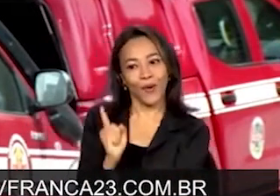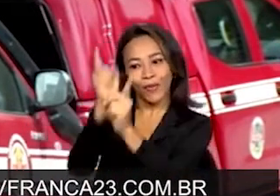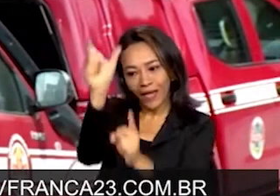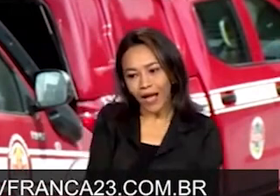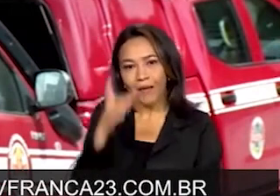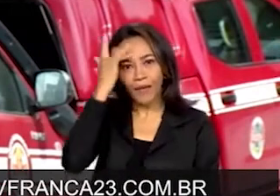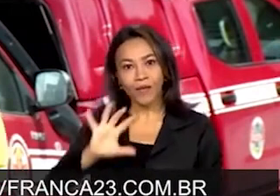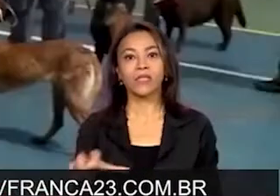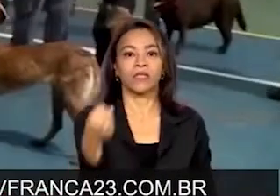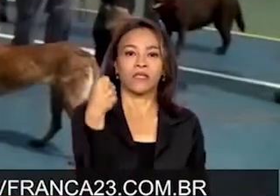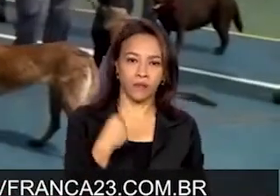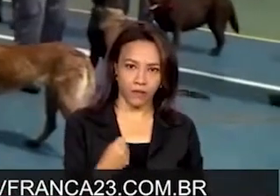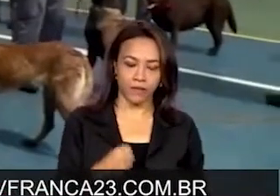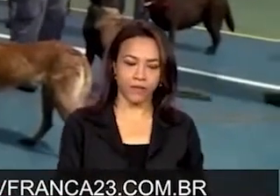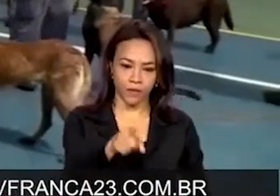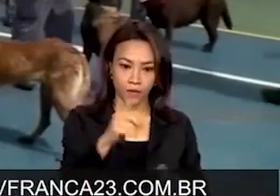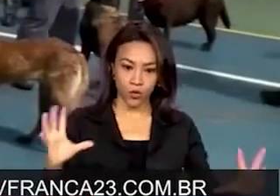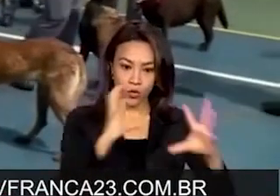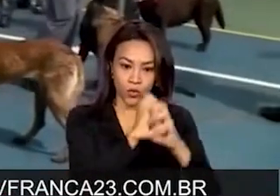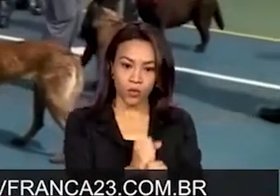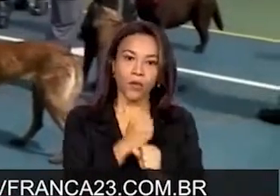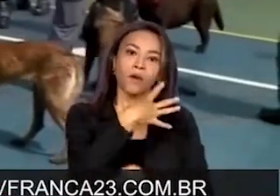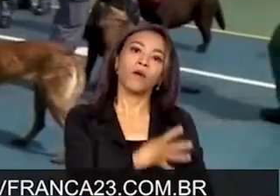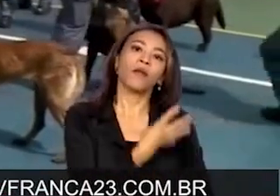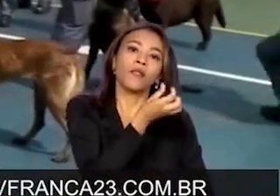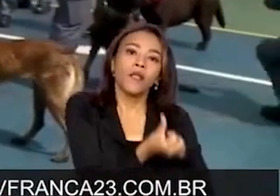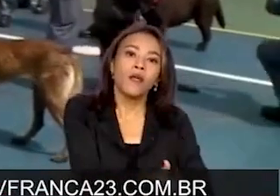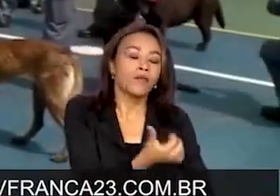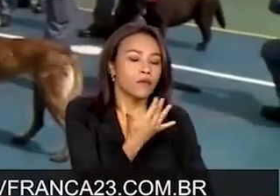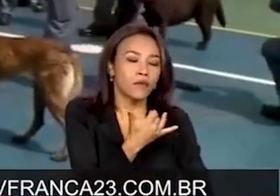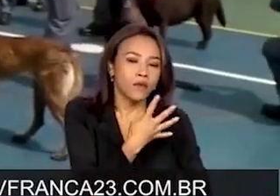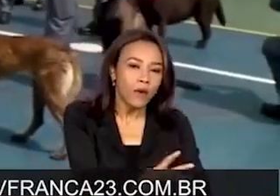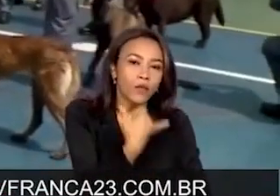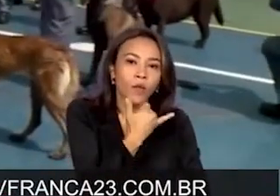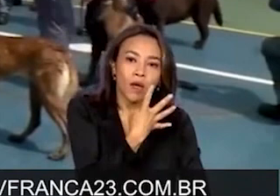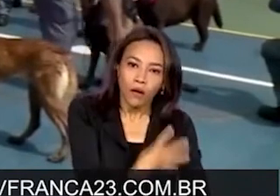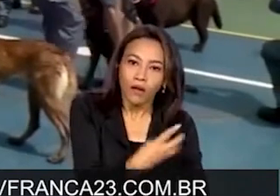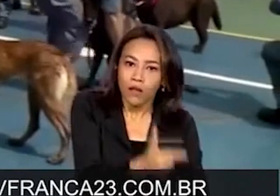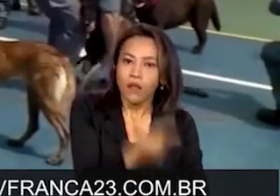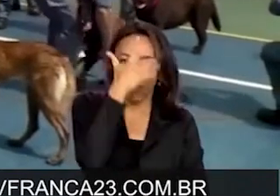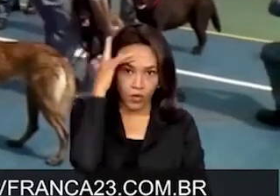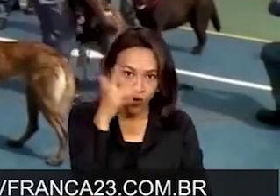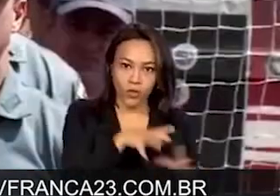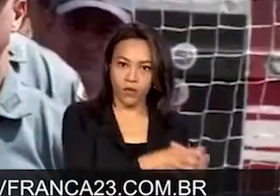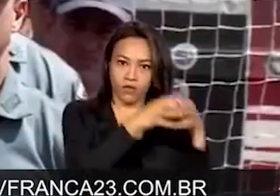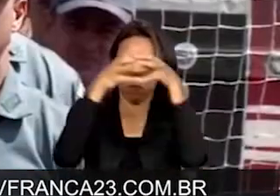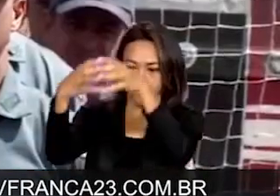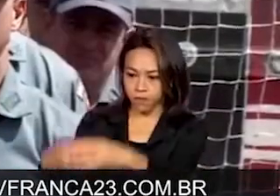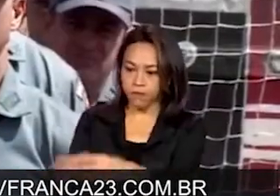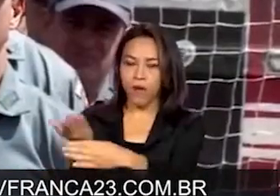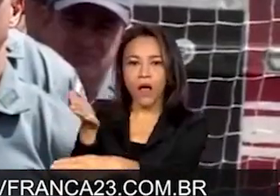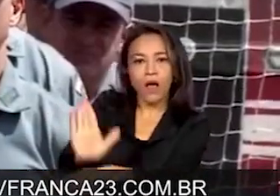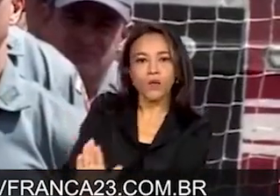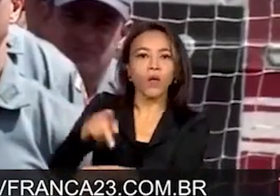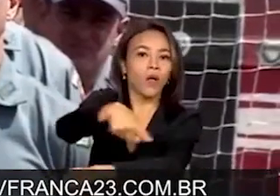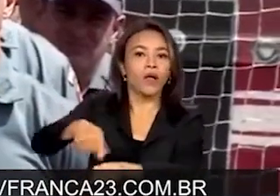e salvamento das vítimas. Ao todo, 42 pessoas fazem parte da operação de ajuda humanitária à Turquia. Entre